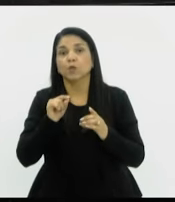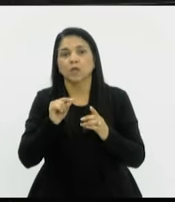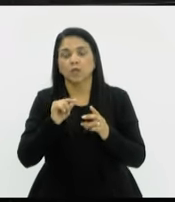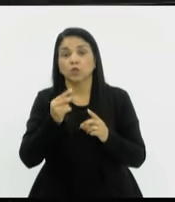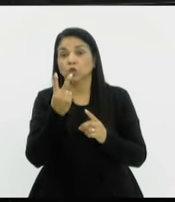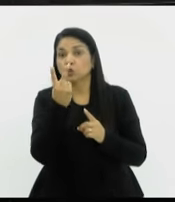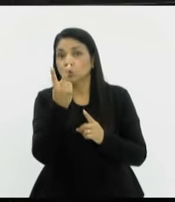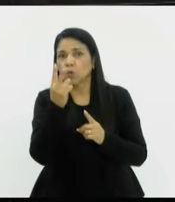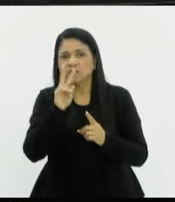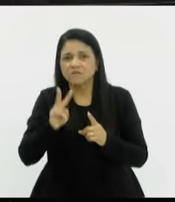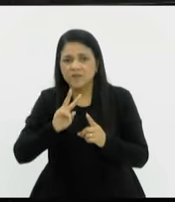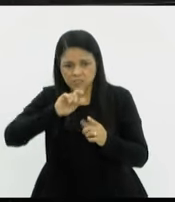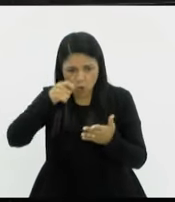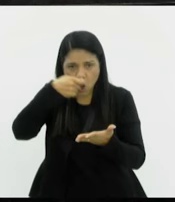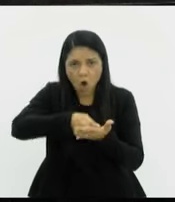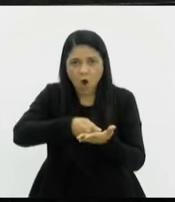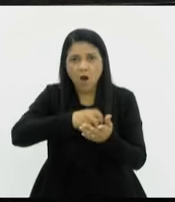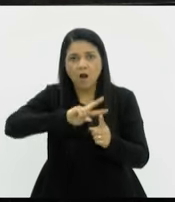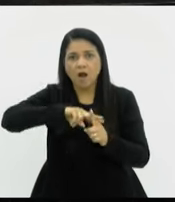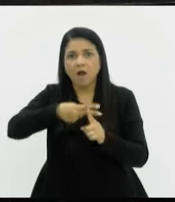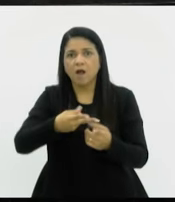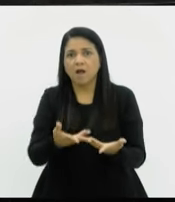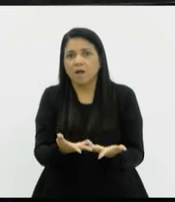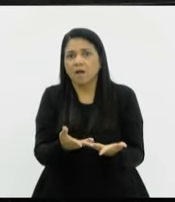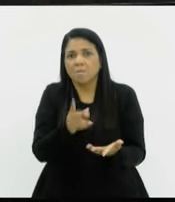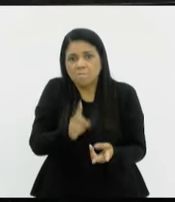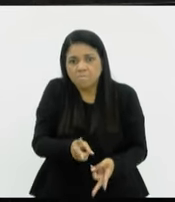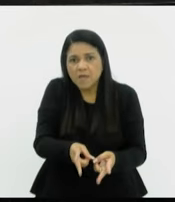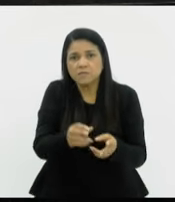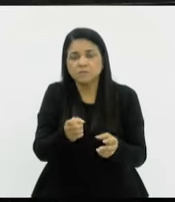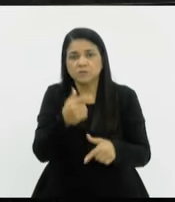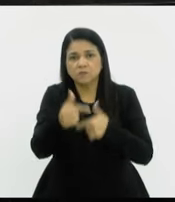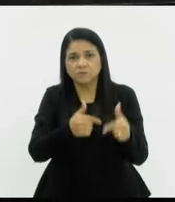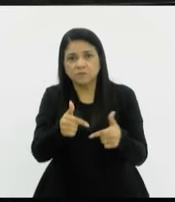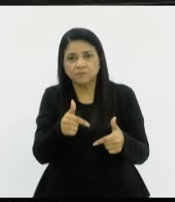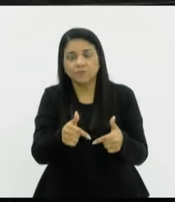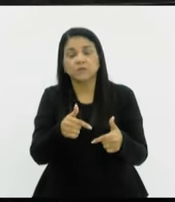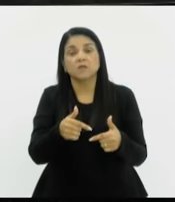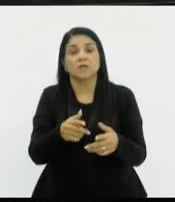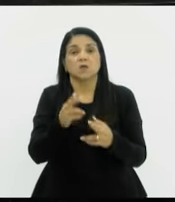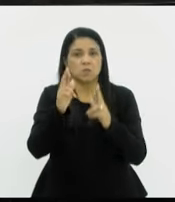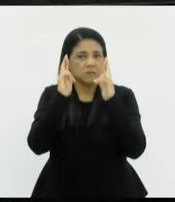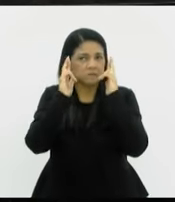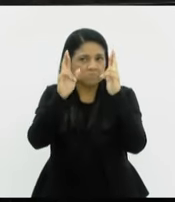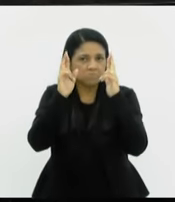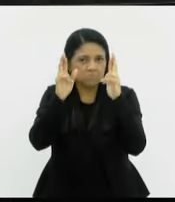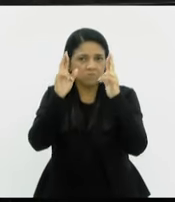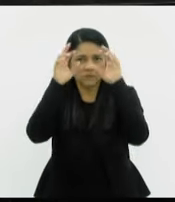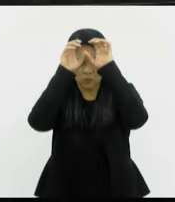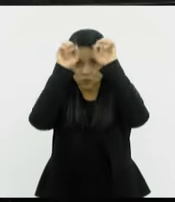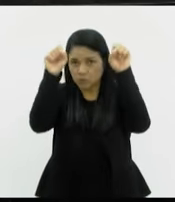cobrança, mas eu tenho muita esperança que o Tribunal de Justiça